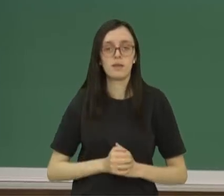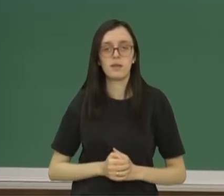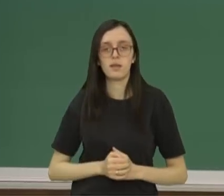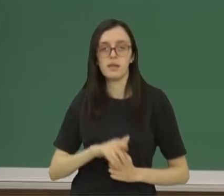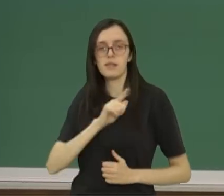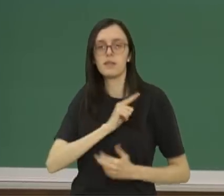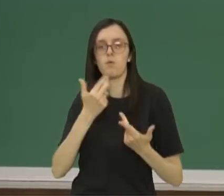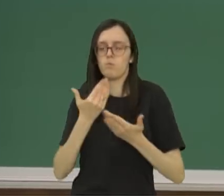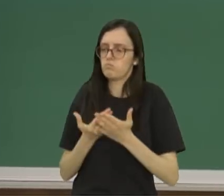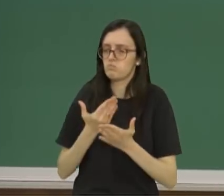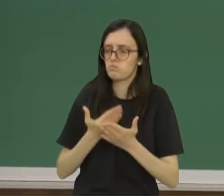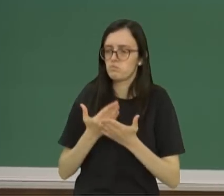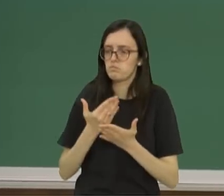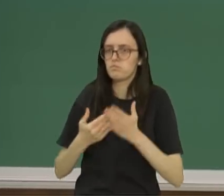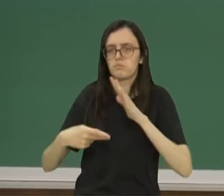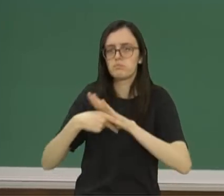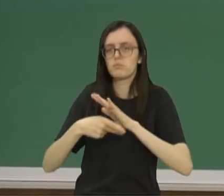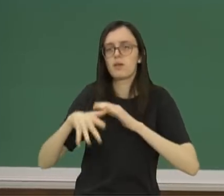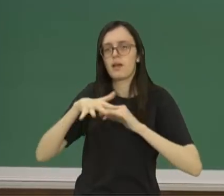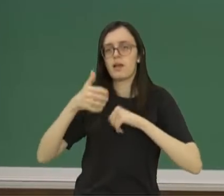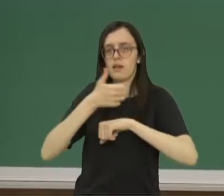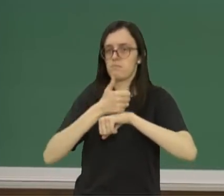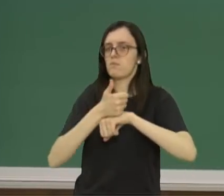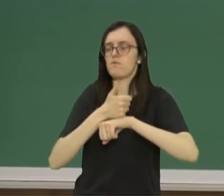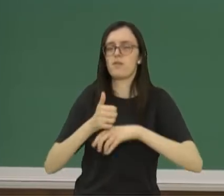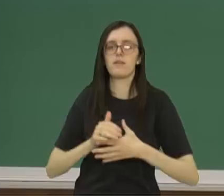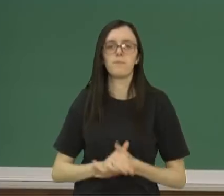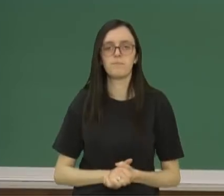uma formação profissional.